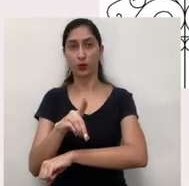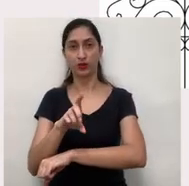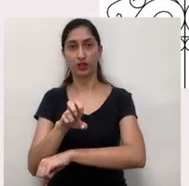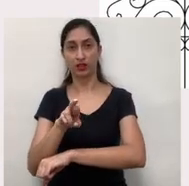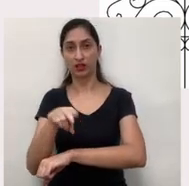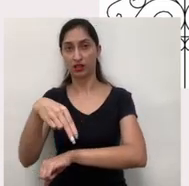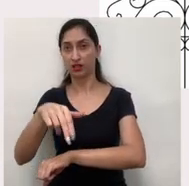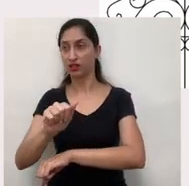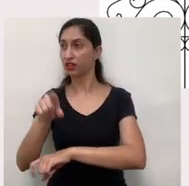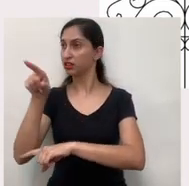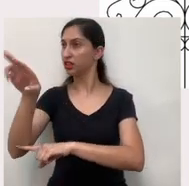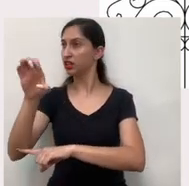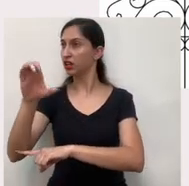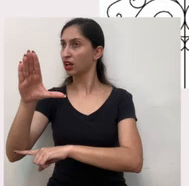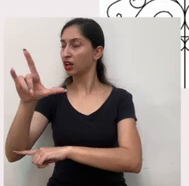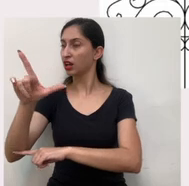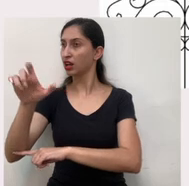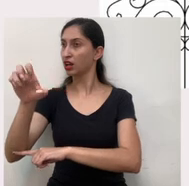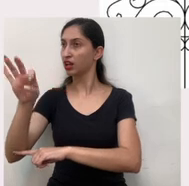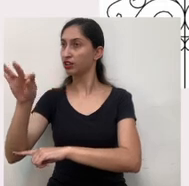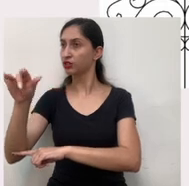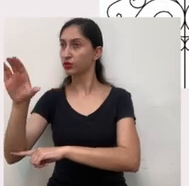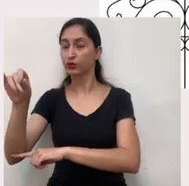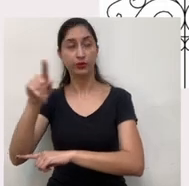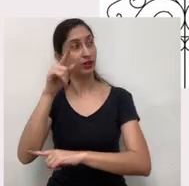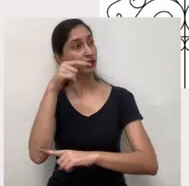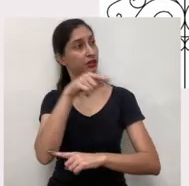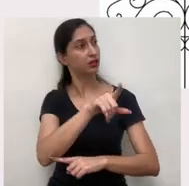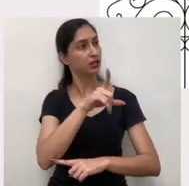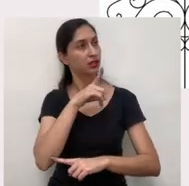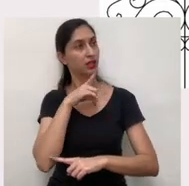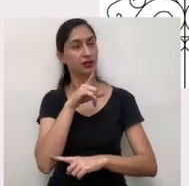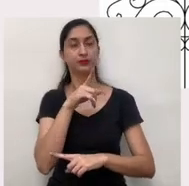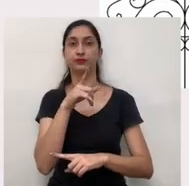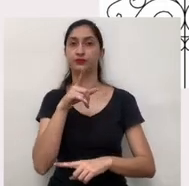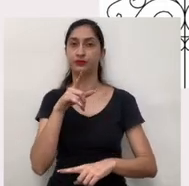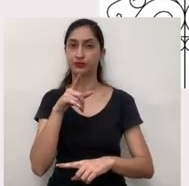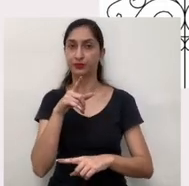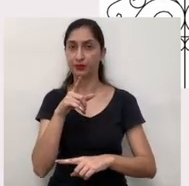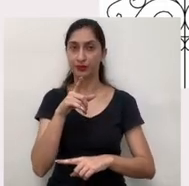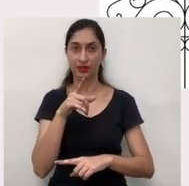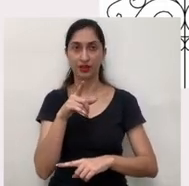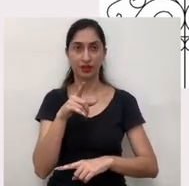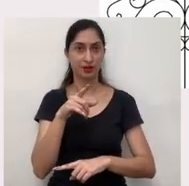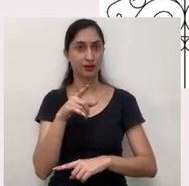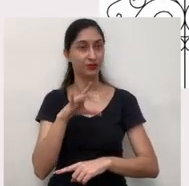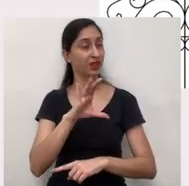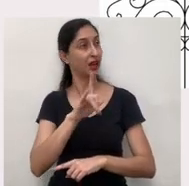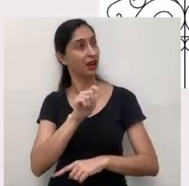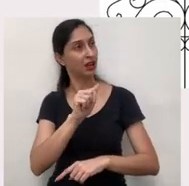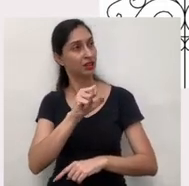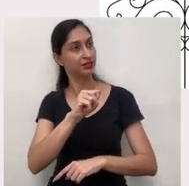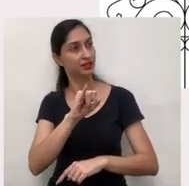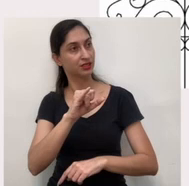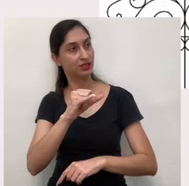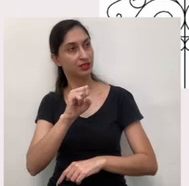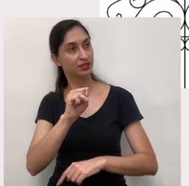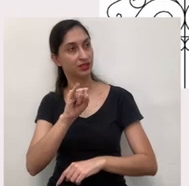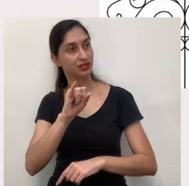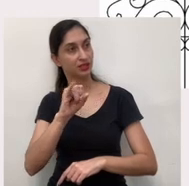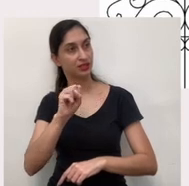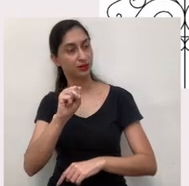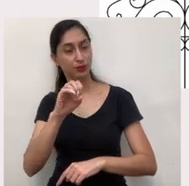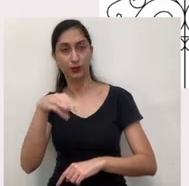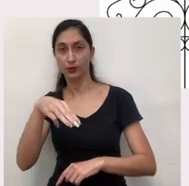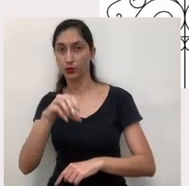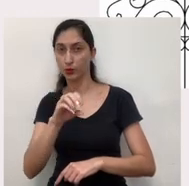eclética e o ecletismo tem mais uma leitura do classicismo ou do neoclassicismo em